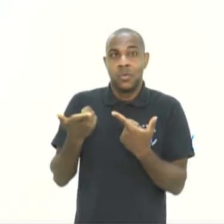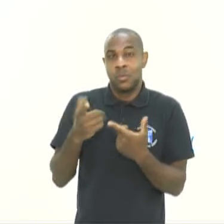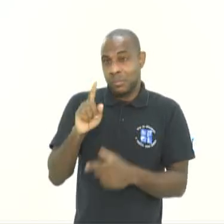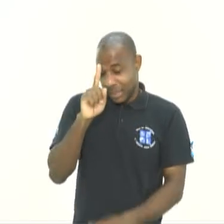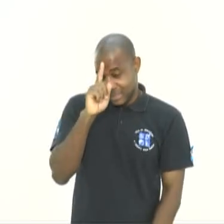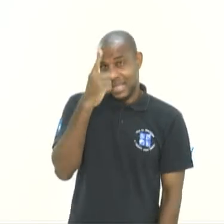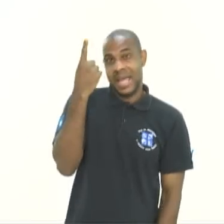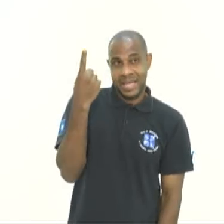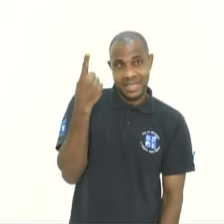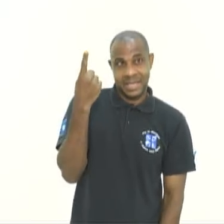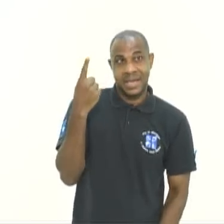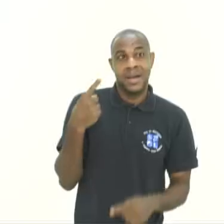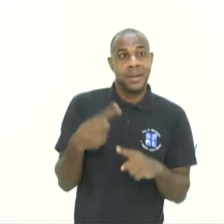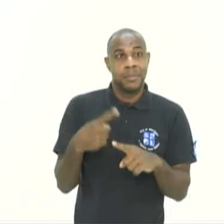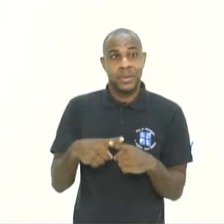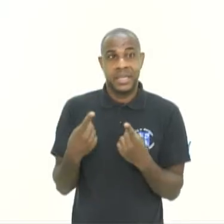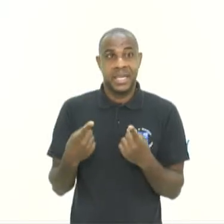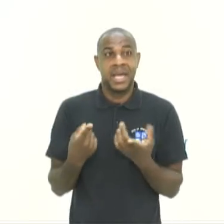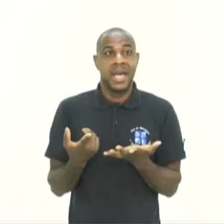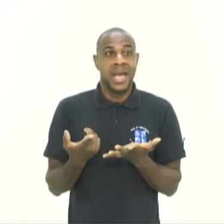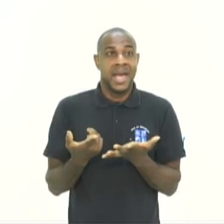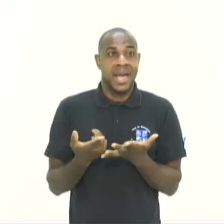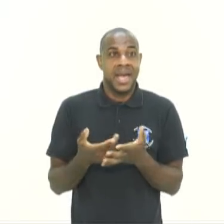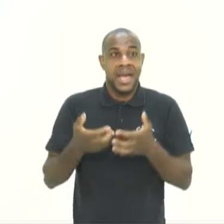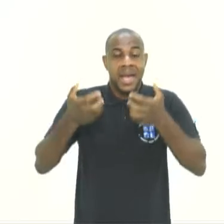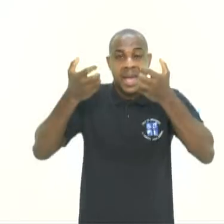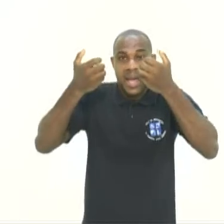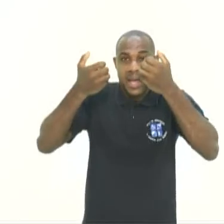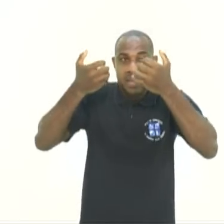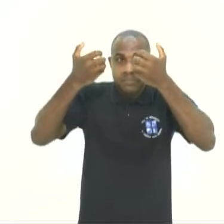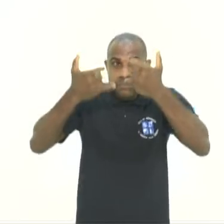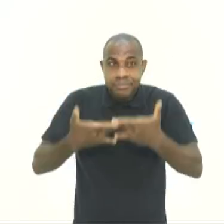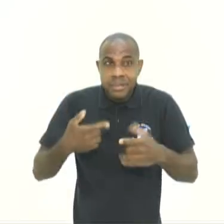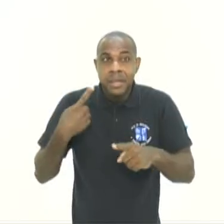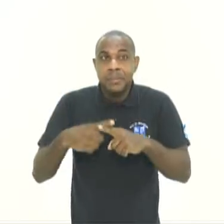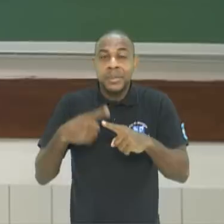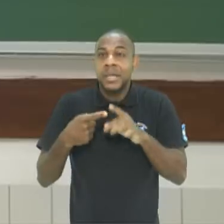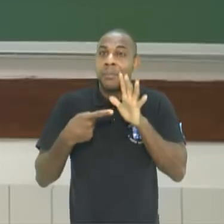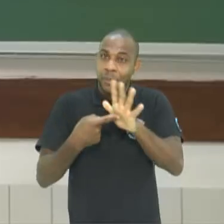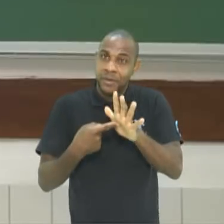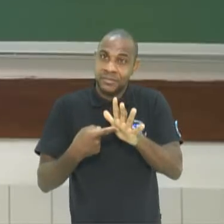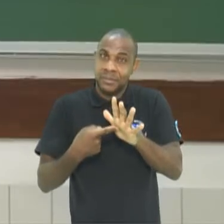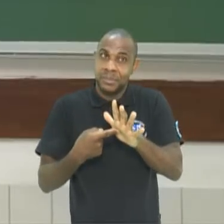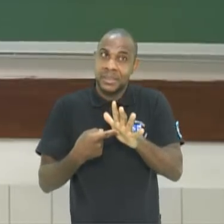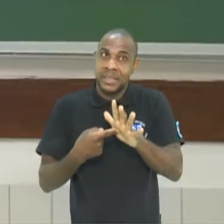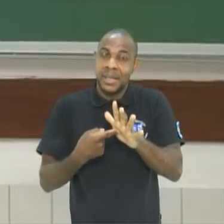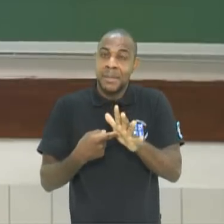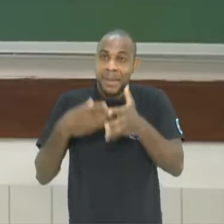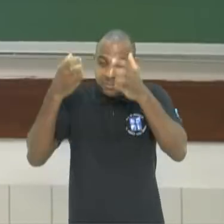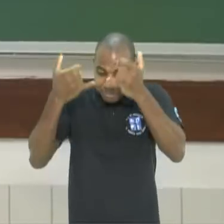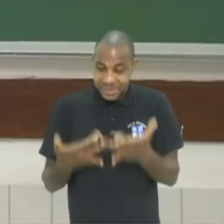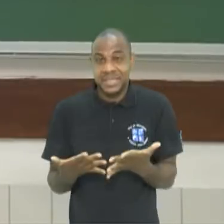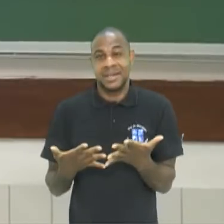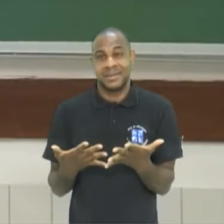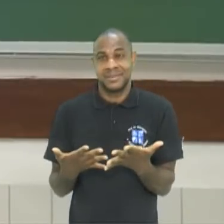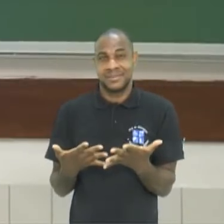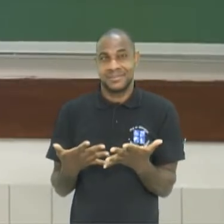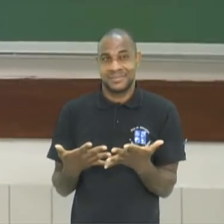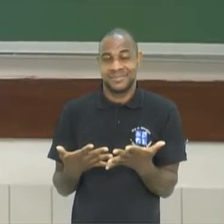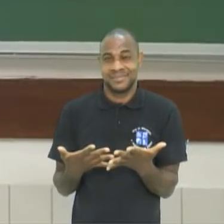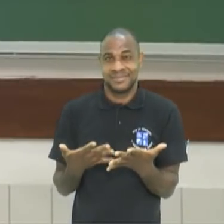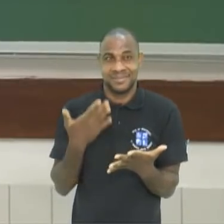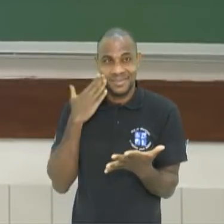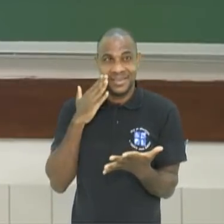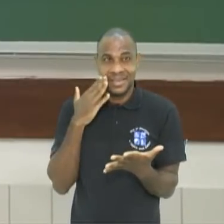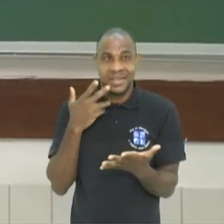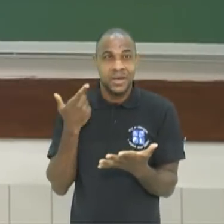opinião, e é dissertativo porque utiliza explicações para justificá-la. Então, será que você conseguiu localizar ali